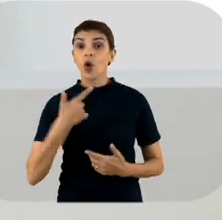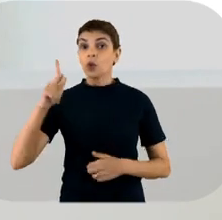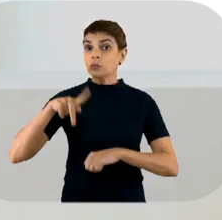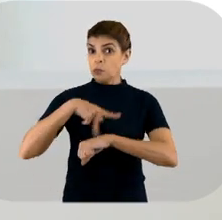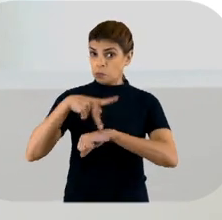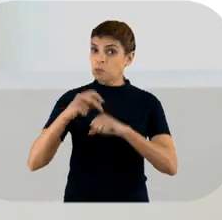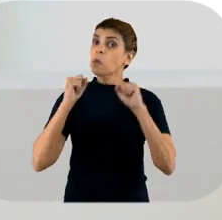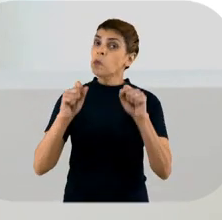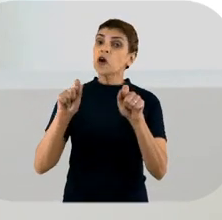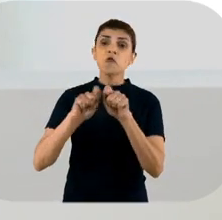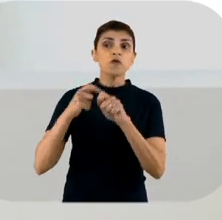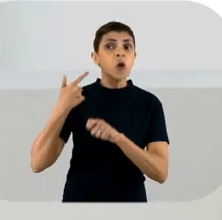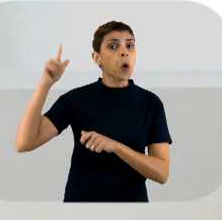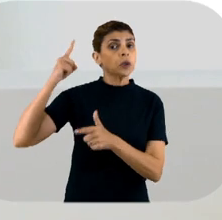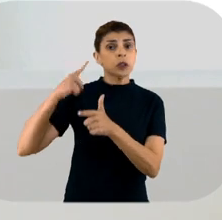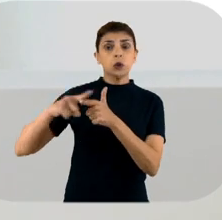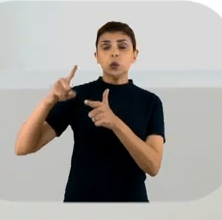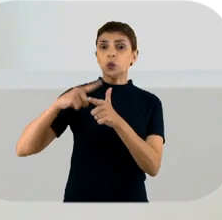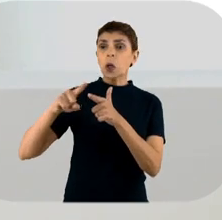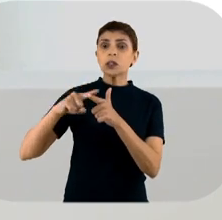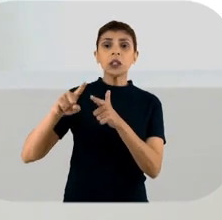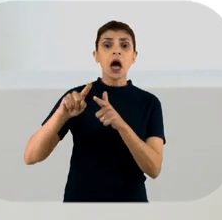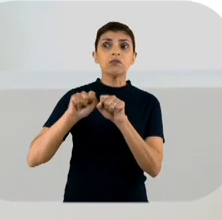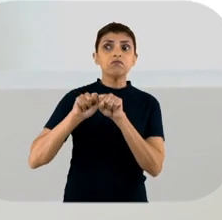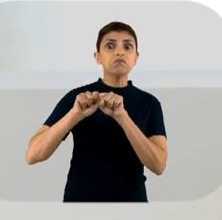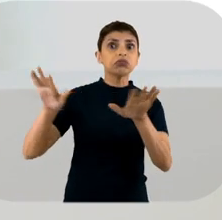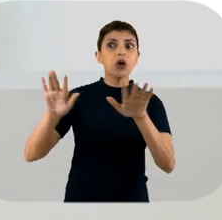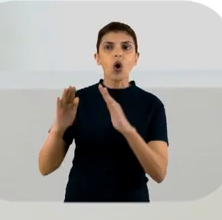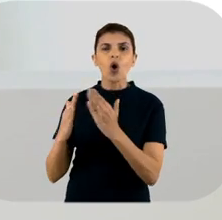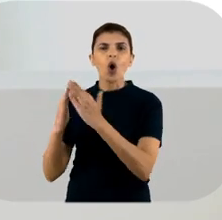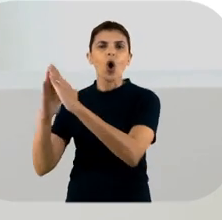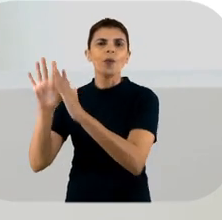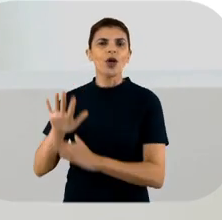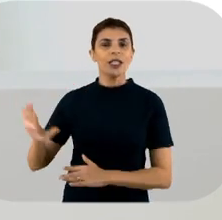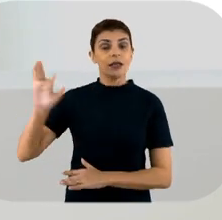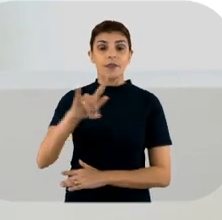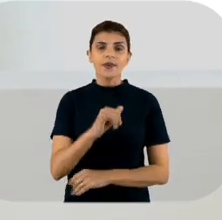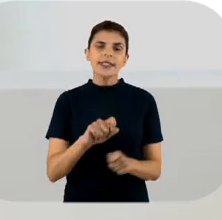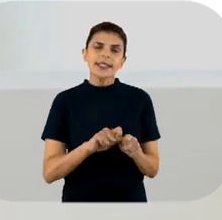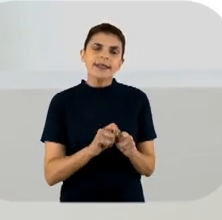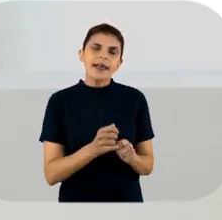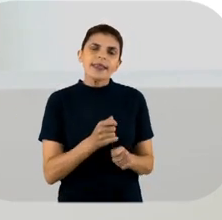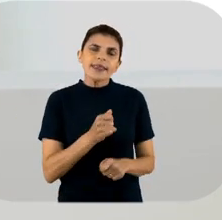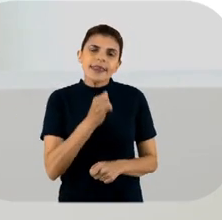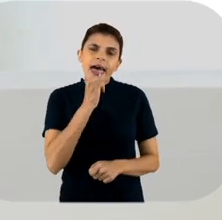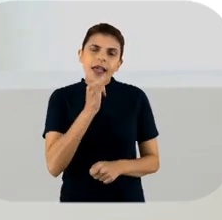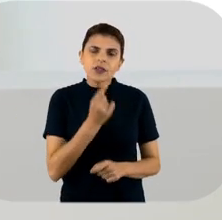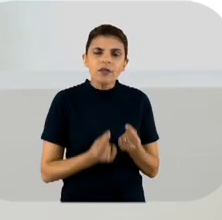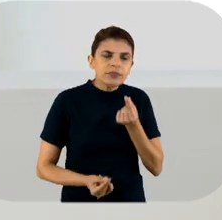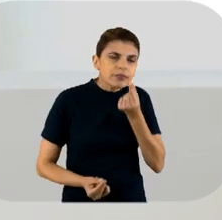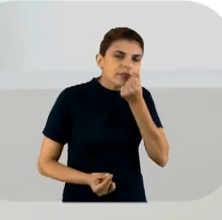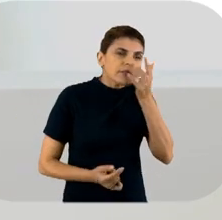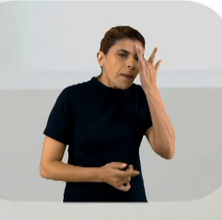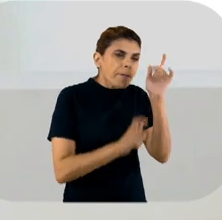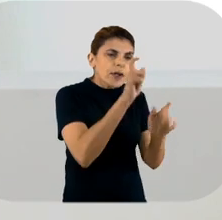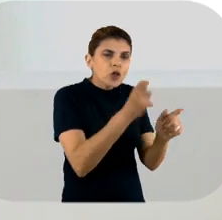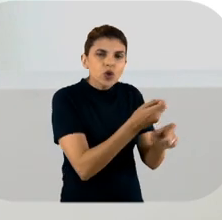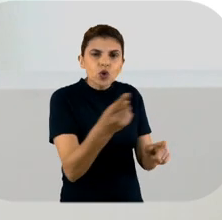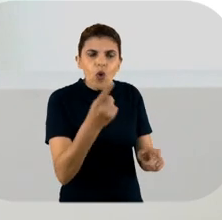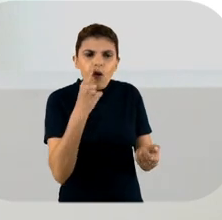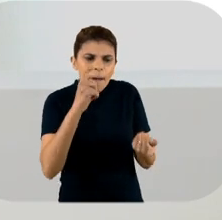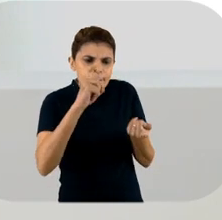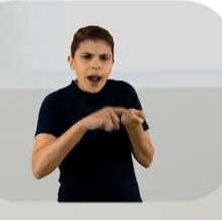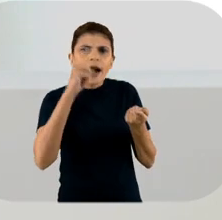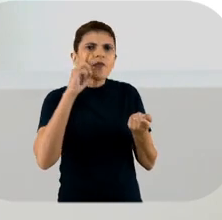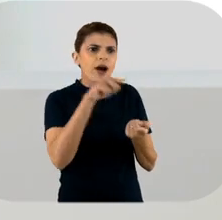Outros países podem estar em outras situações, ainda não tem transmissão comunitária. Então, vão testar o máximo possível de pessoas para saber